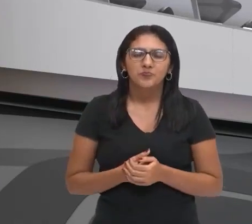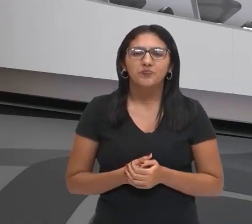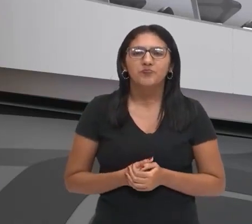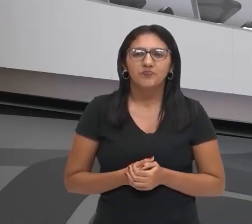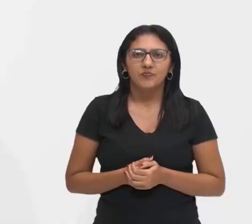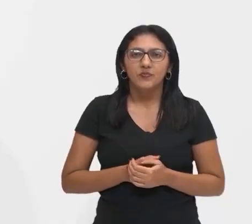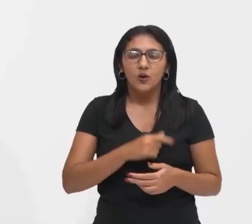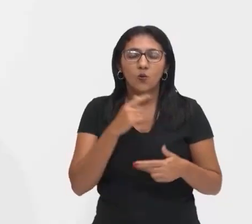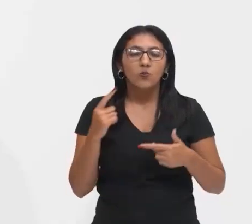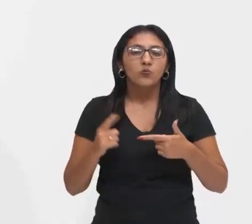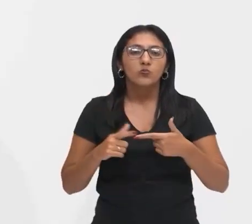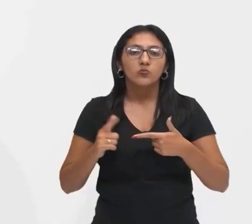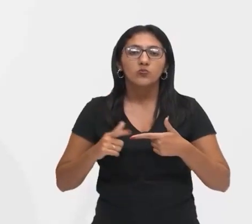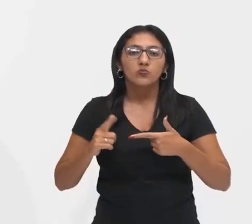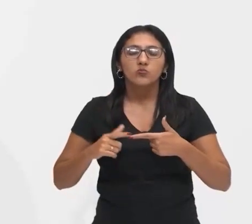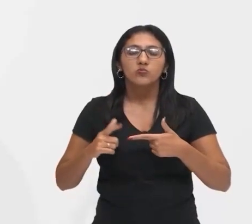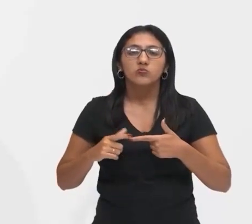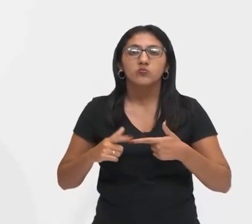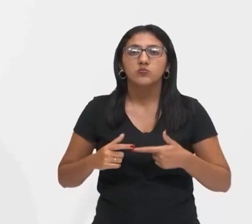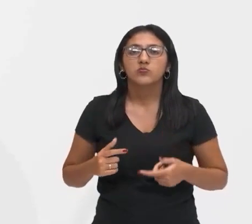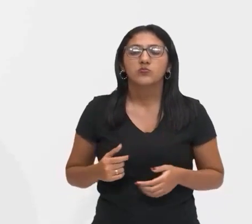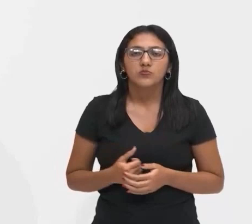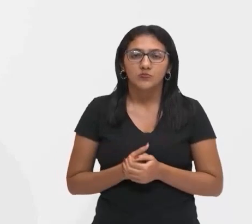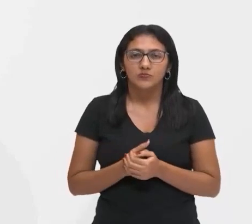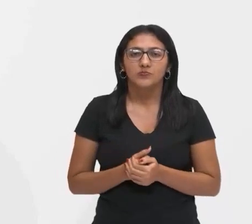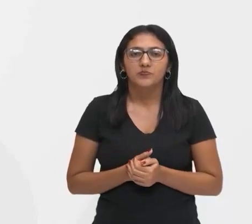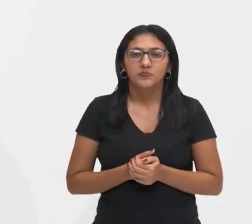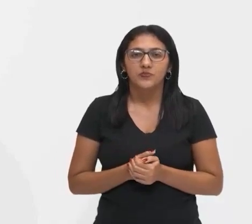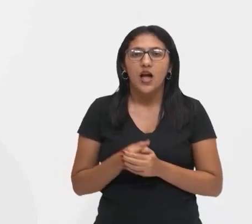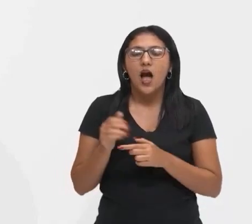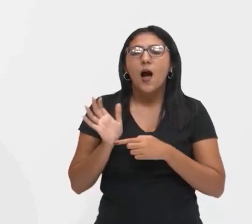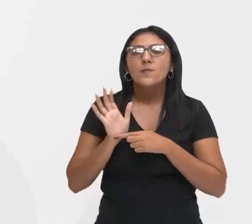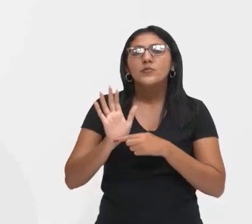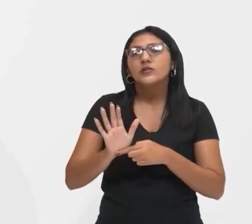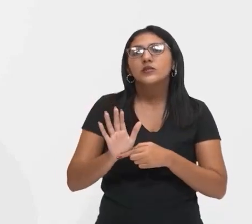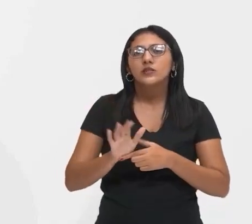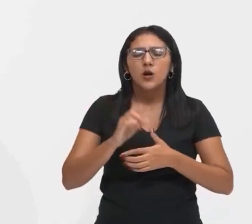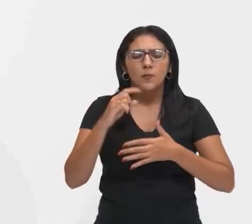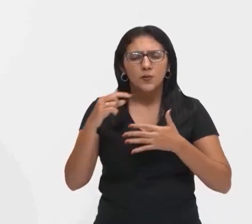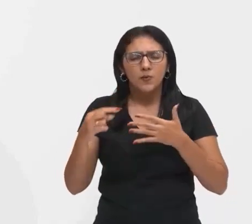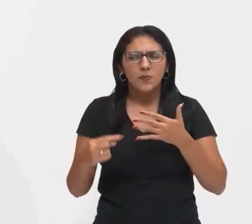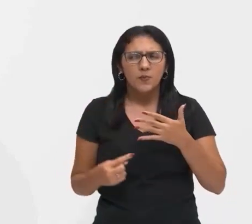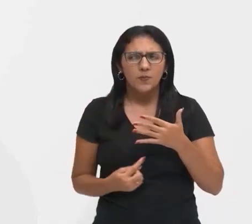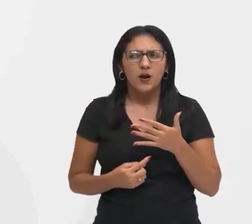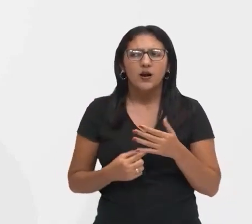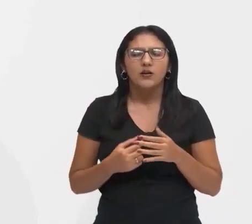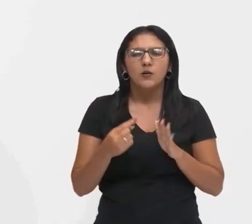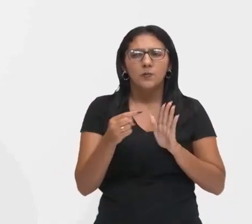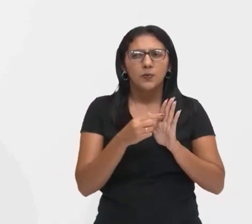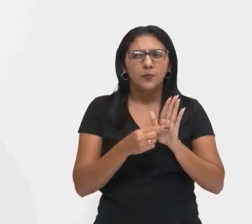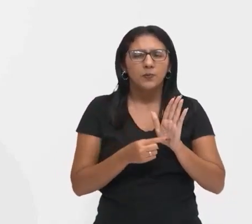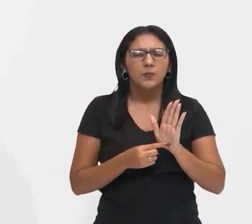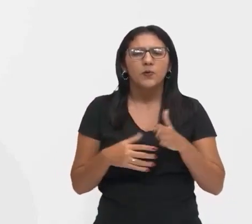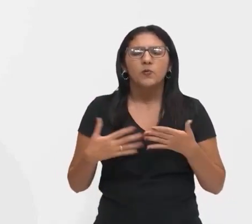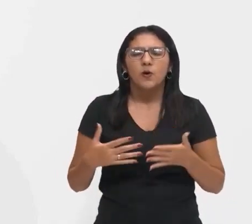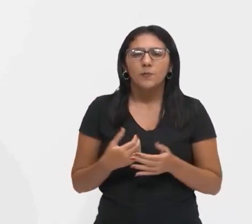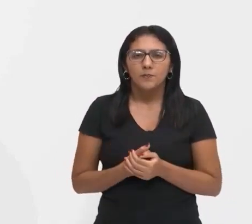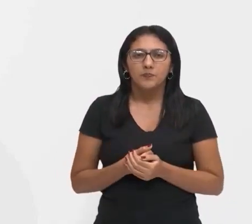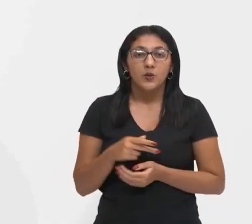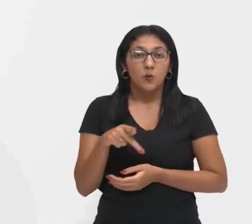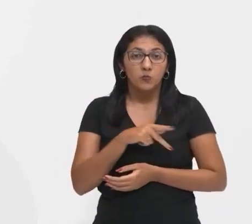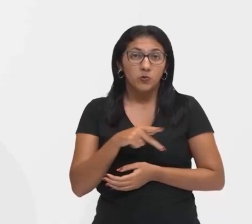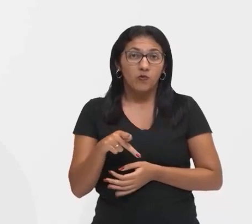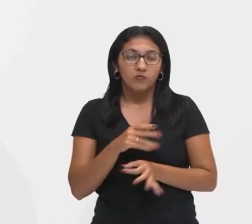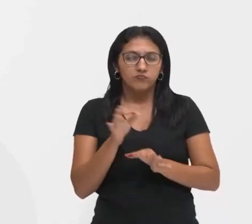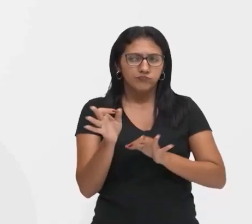nosso segundo item para essa metodologia, a apresentação das questões. O professor organiza a turma